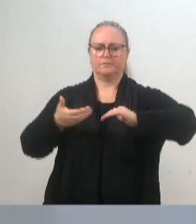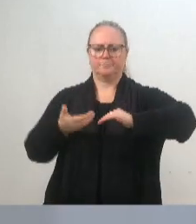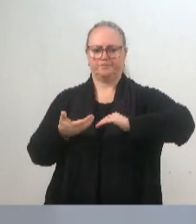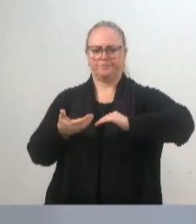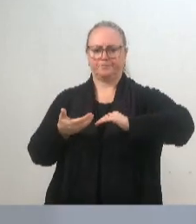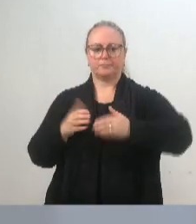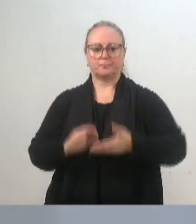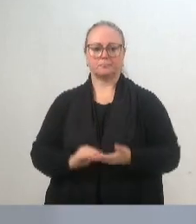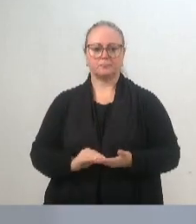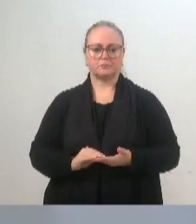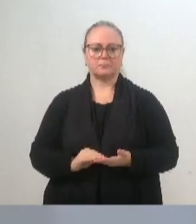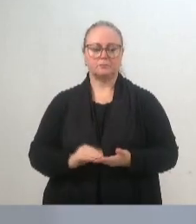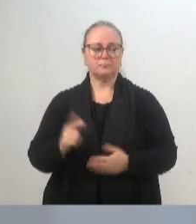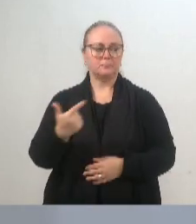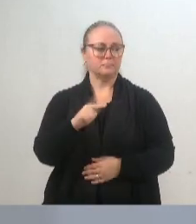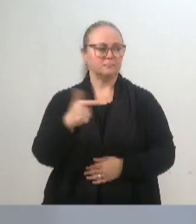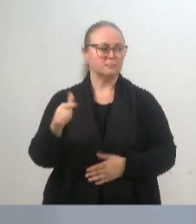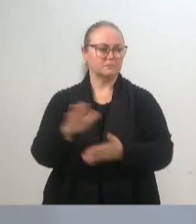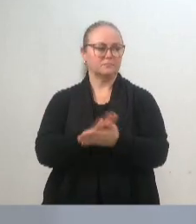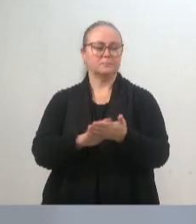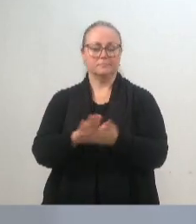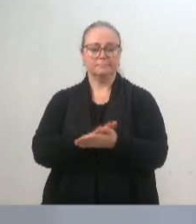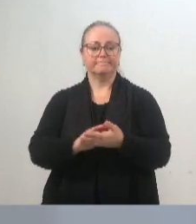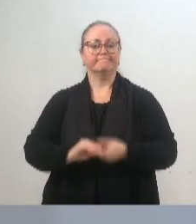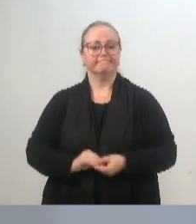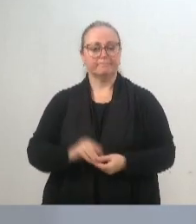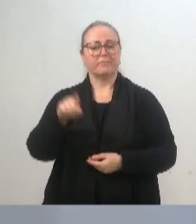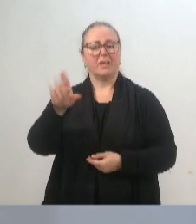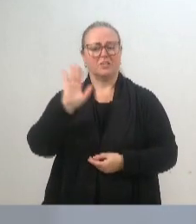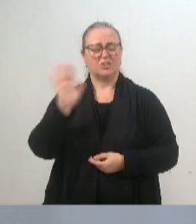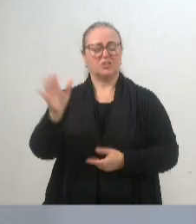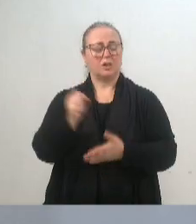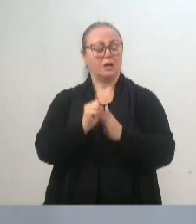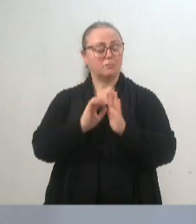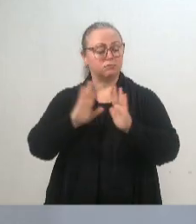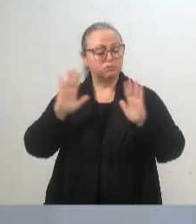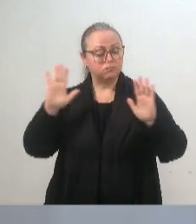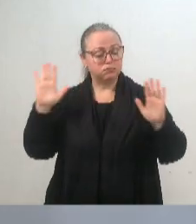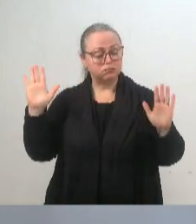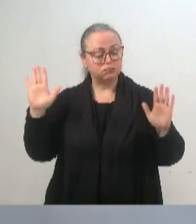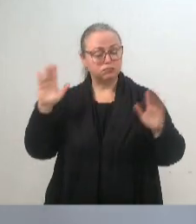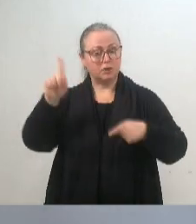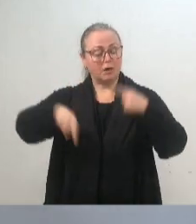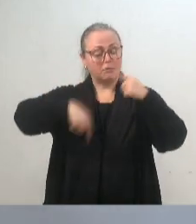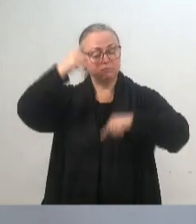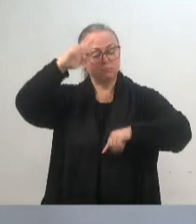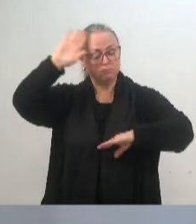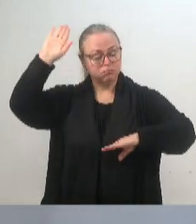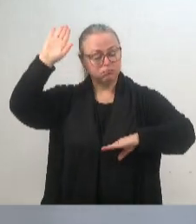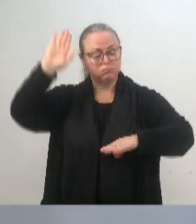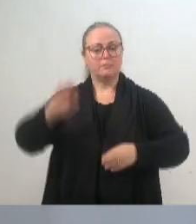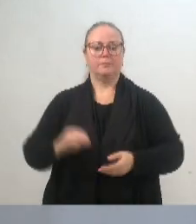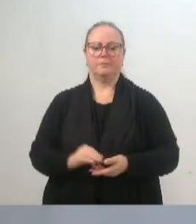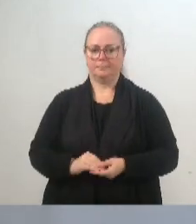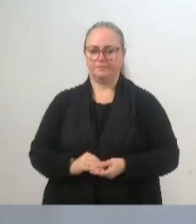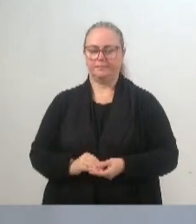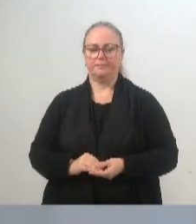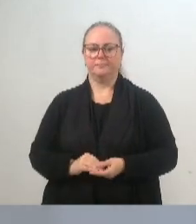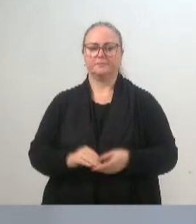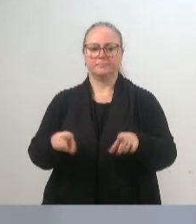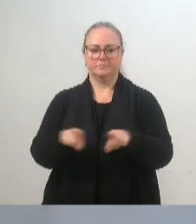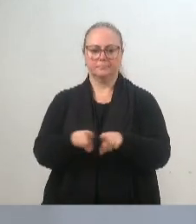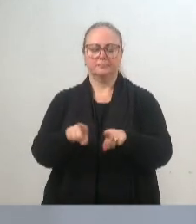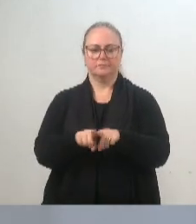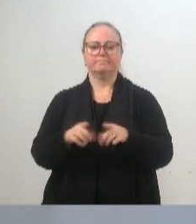vejo manifestações. De certo, até eles estão vendo que já se passou do ponto. E, como eu tenho tempo aqui de sobra, gostaria de dizer que até os veículos